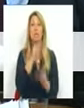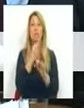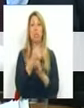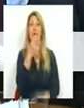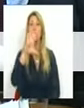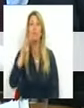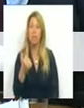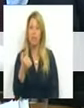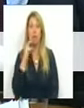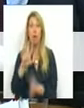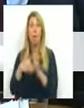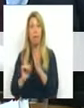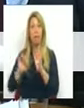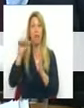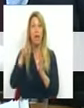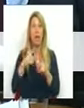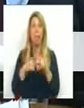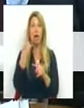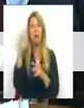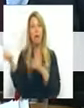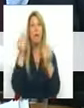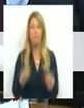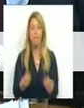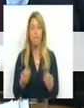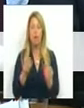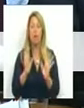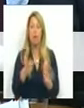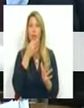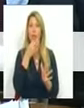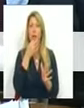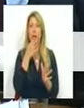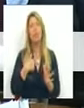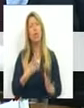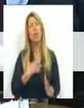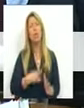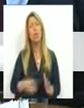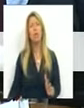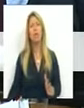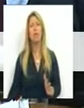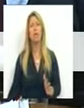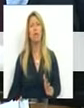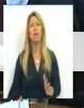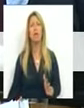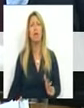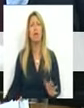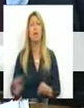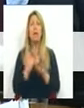pela EN+1, que já aqui foi falado, ainda que eu gostava que me deixasse claro algumas